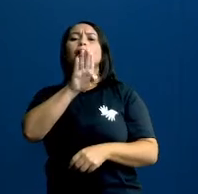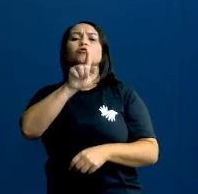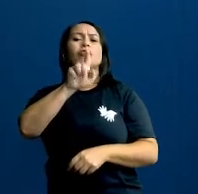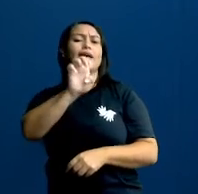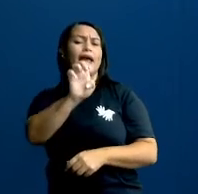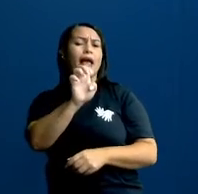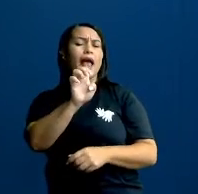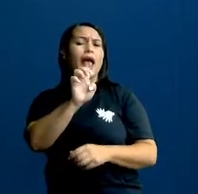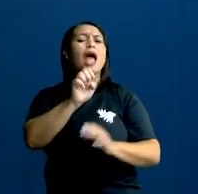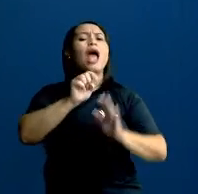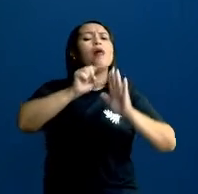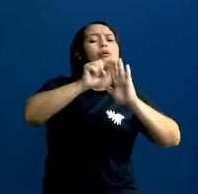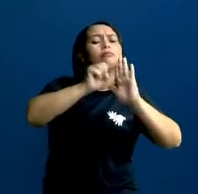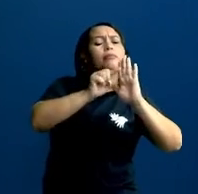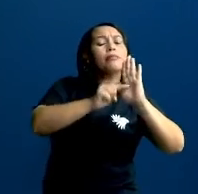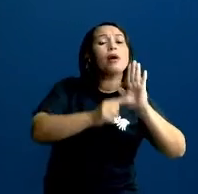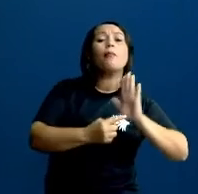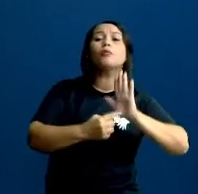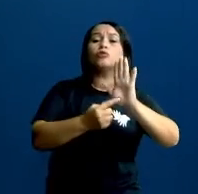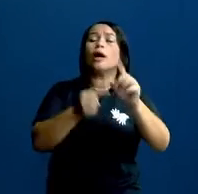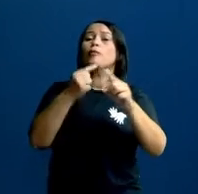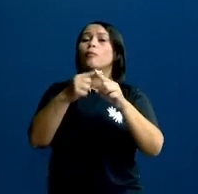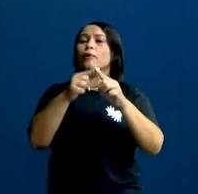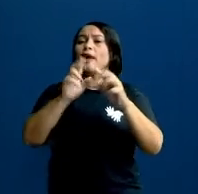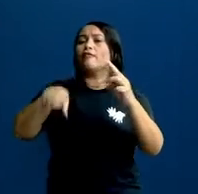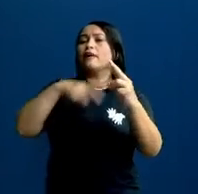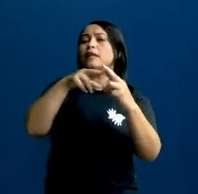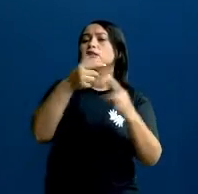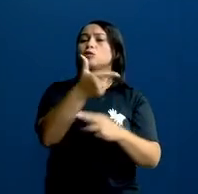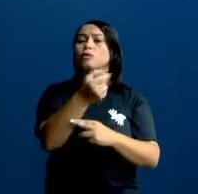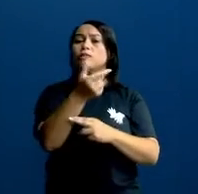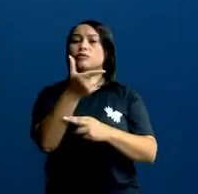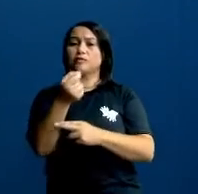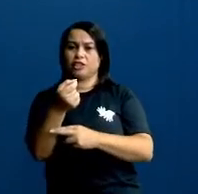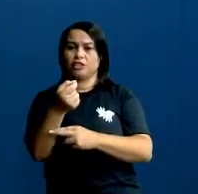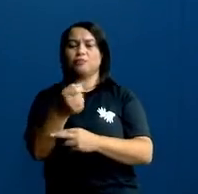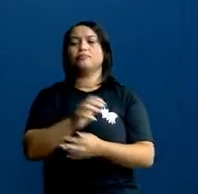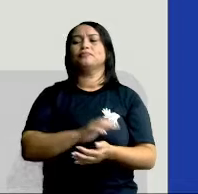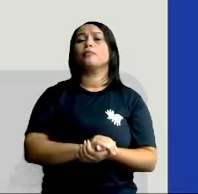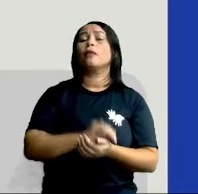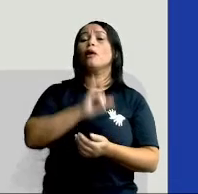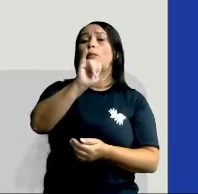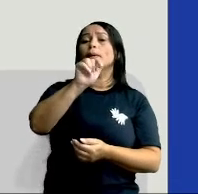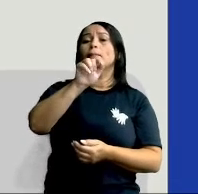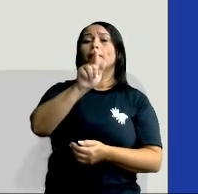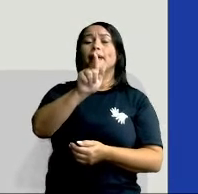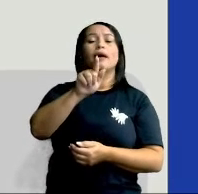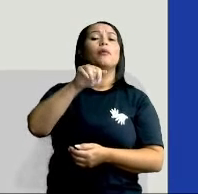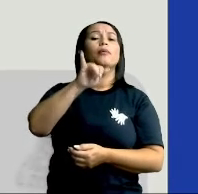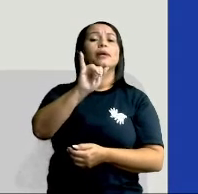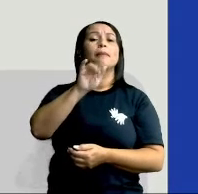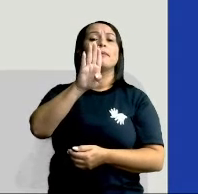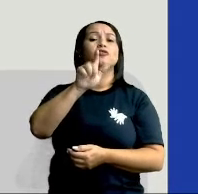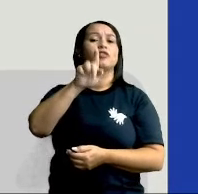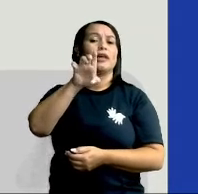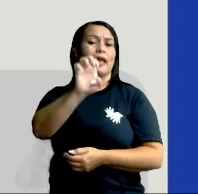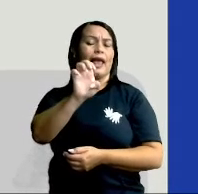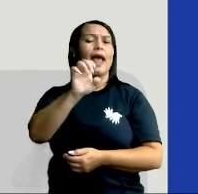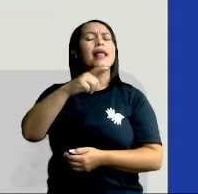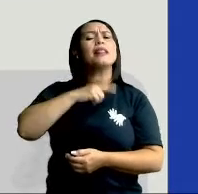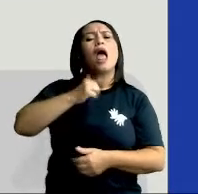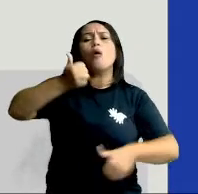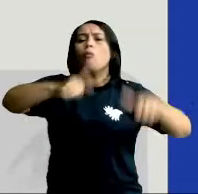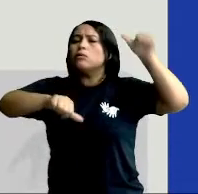possa entender por que eu estou trazendo a referência de 2020. O IBGE, ele faz estimativas